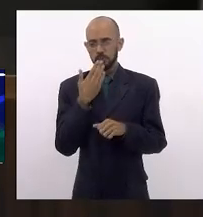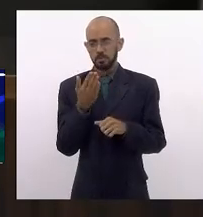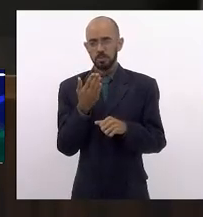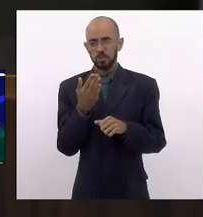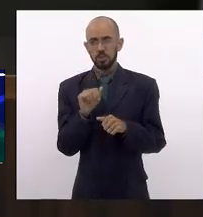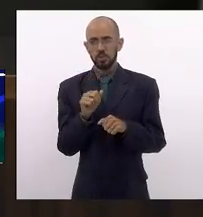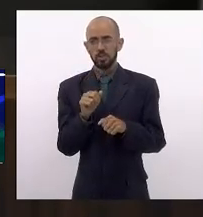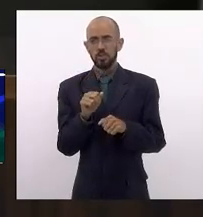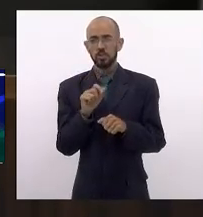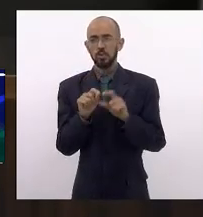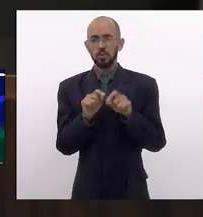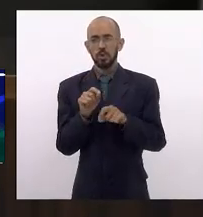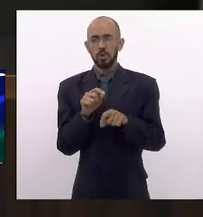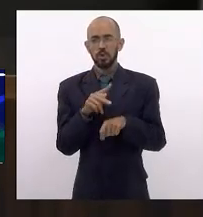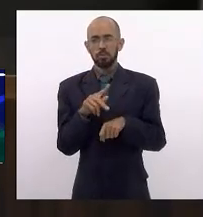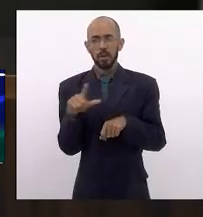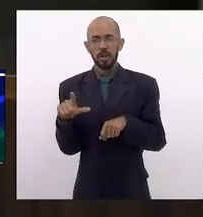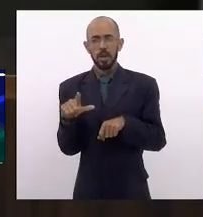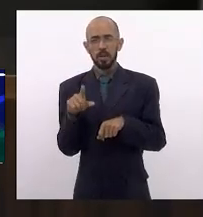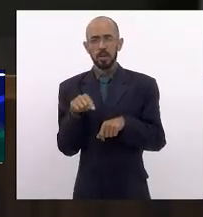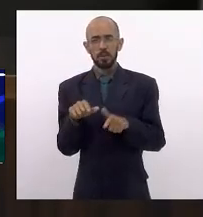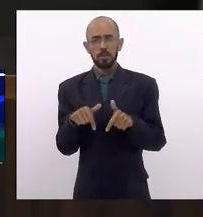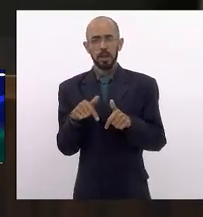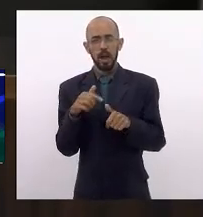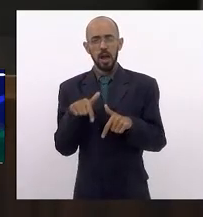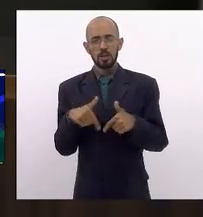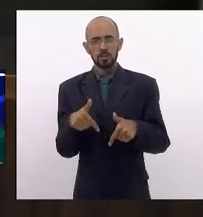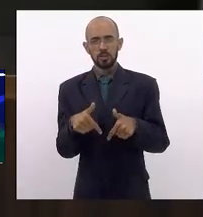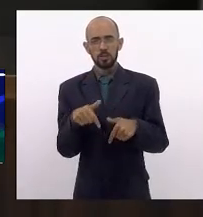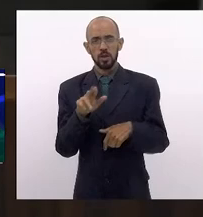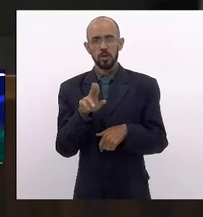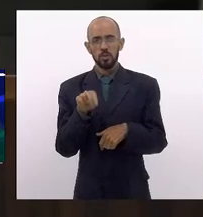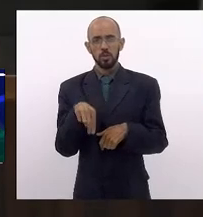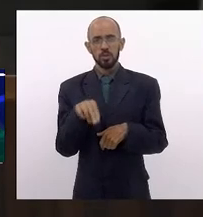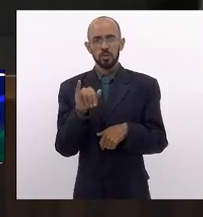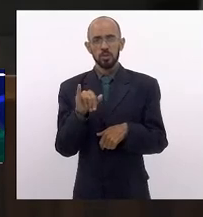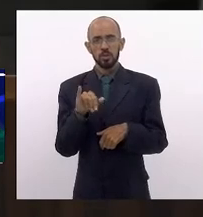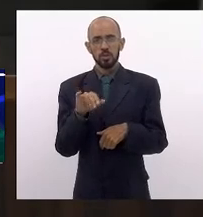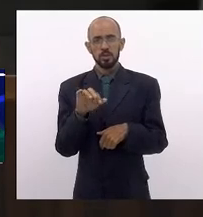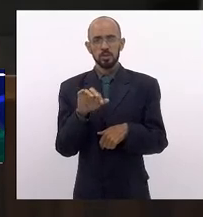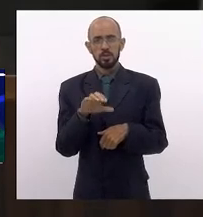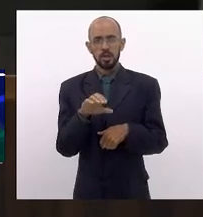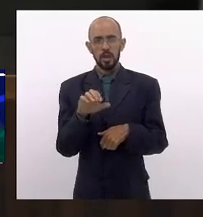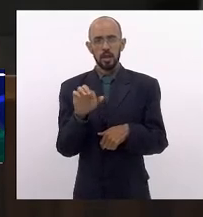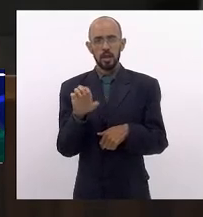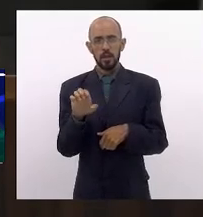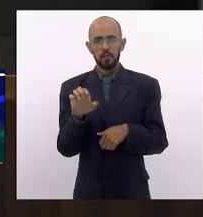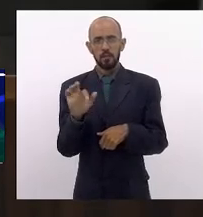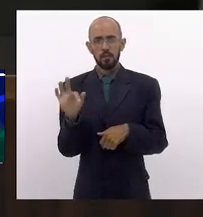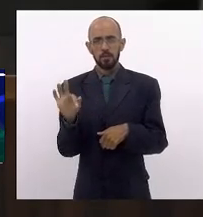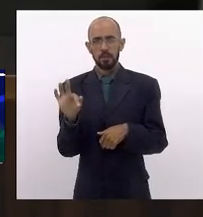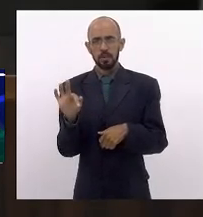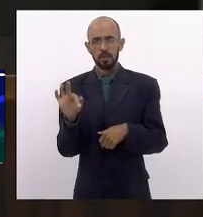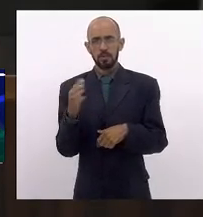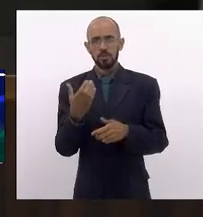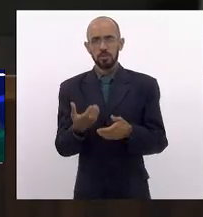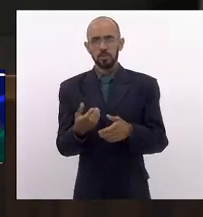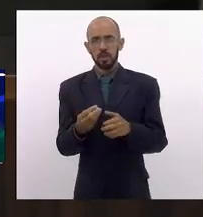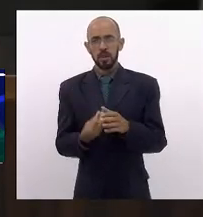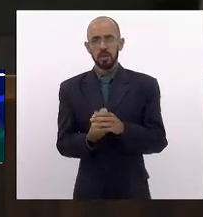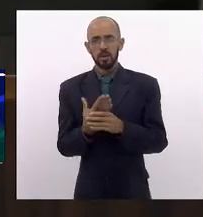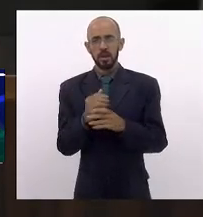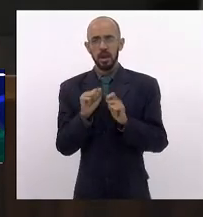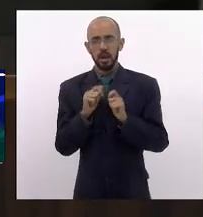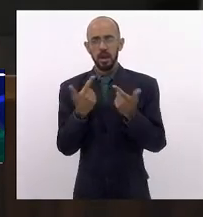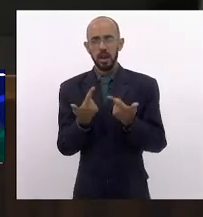se o projeto veio por esse ativo da Unicef nós queremos isso em humanos da Assembleia